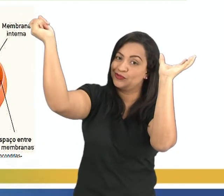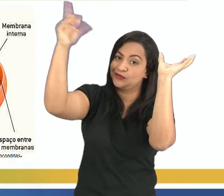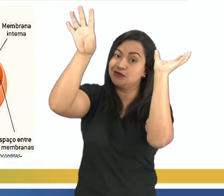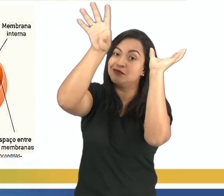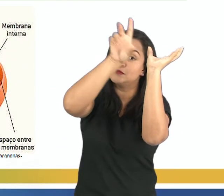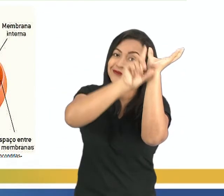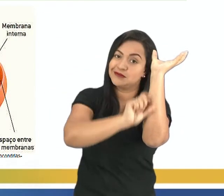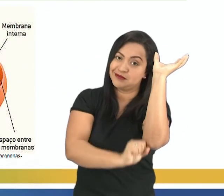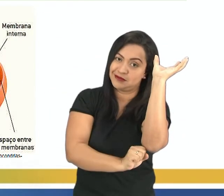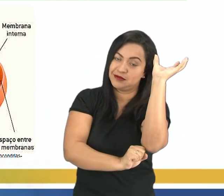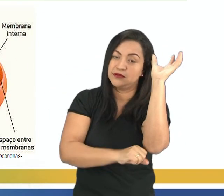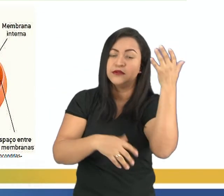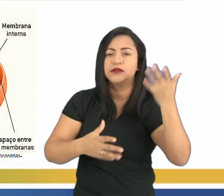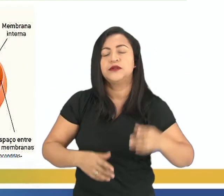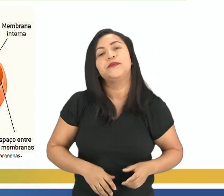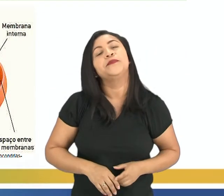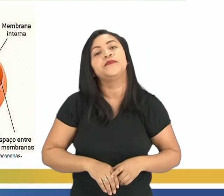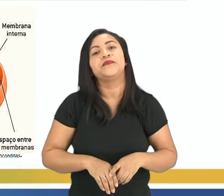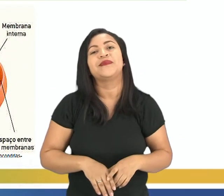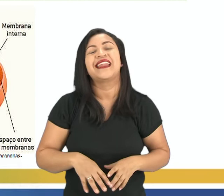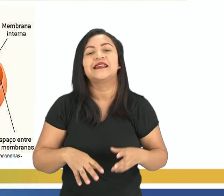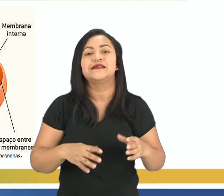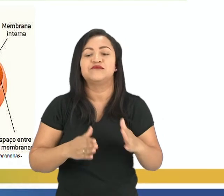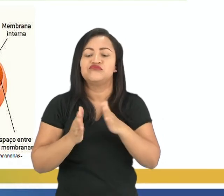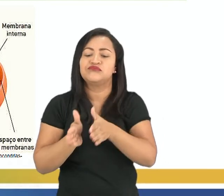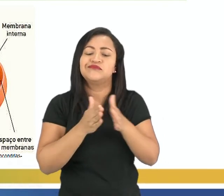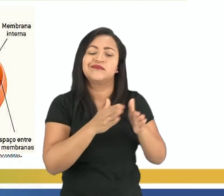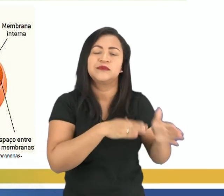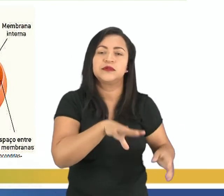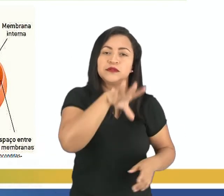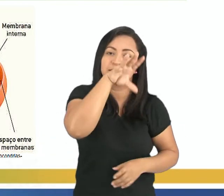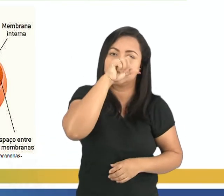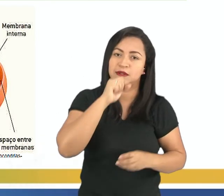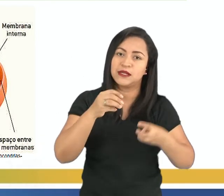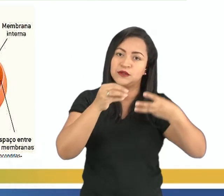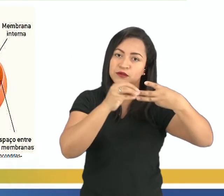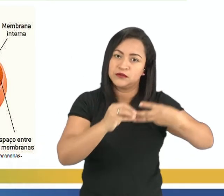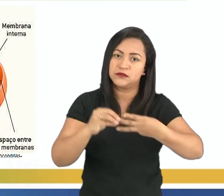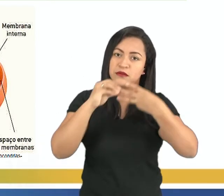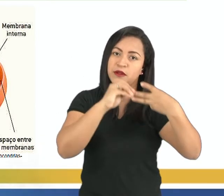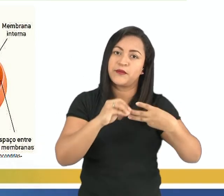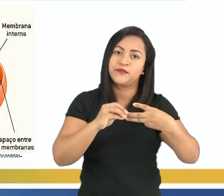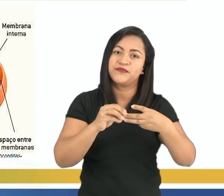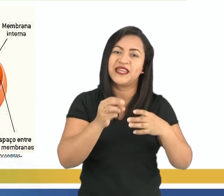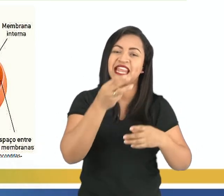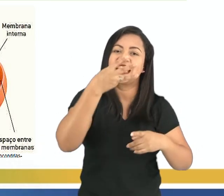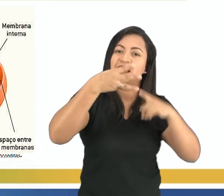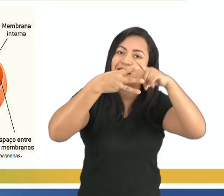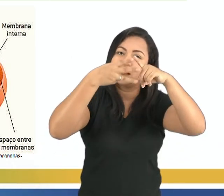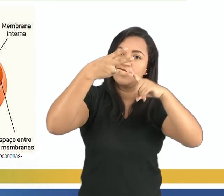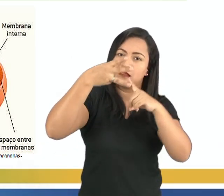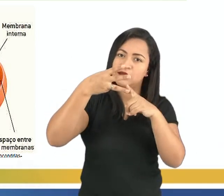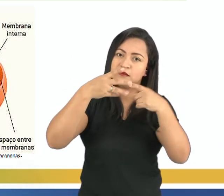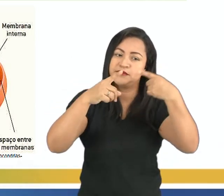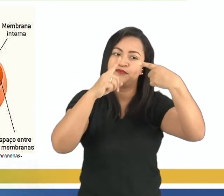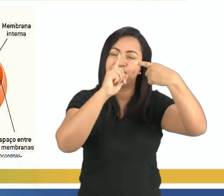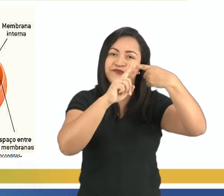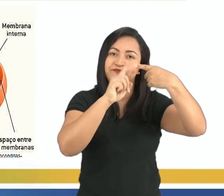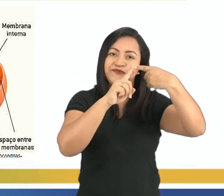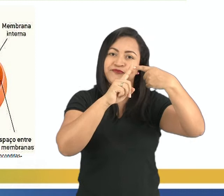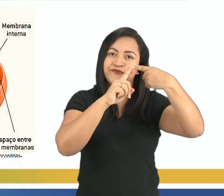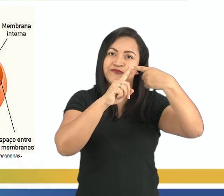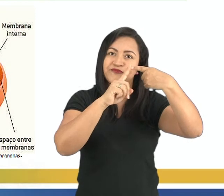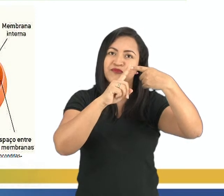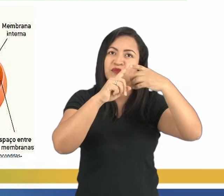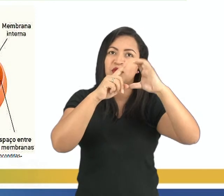Esse processo de respiração celular, ele é dividido em 3 fases. Uma primeira fase, ela ocorre no citosol da